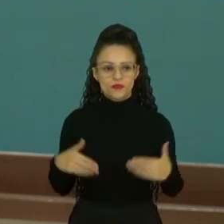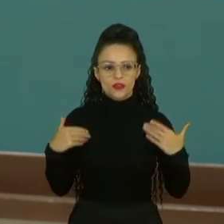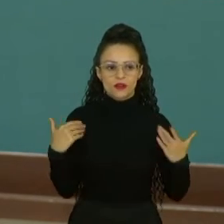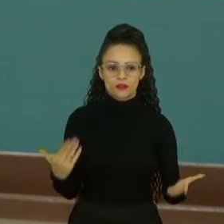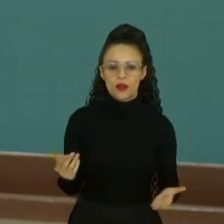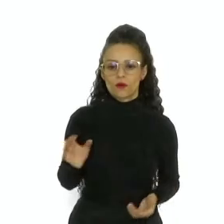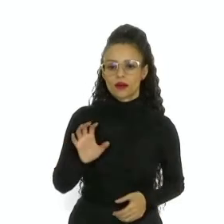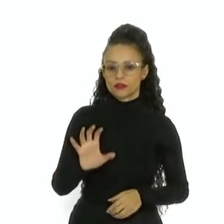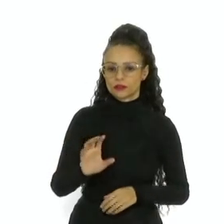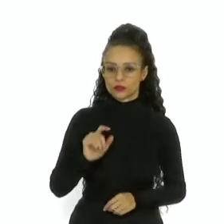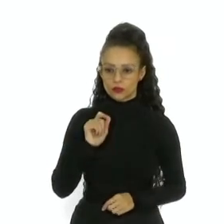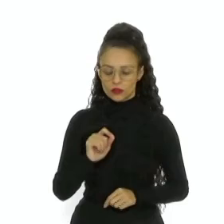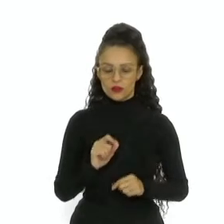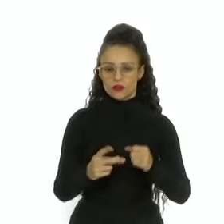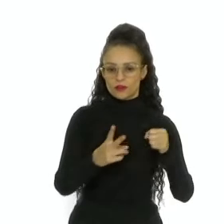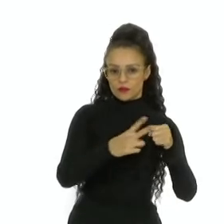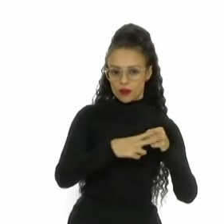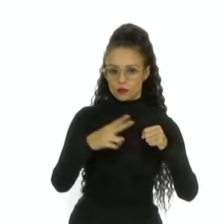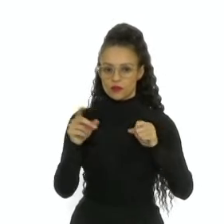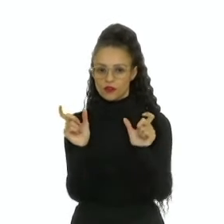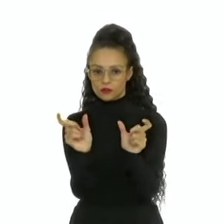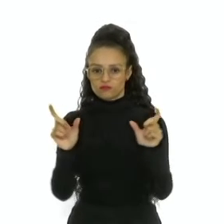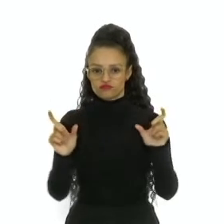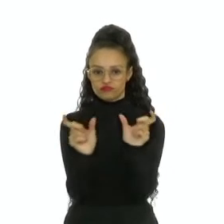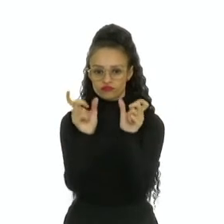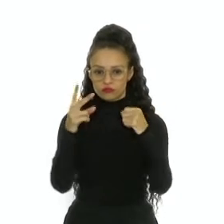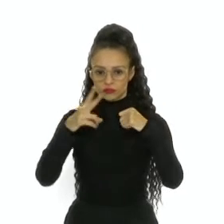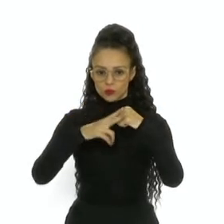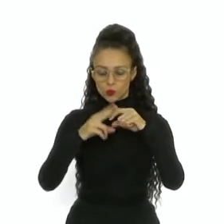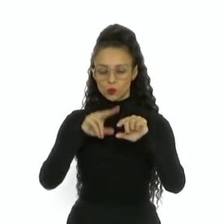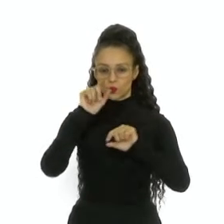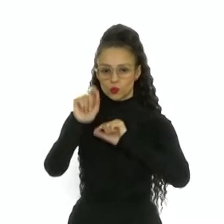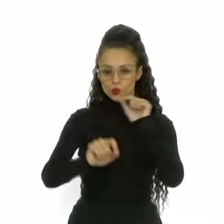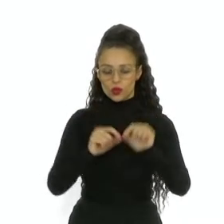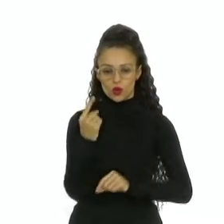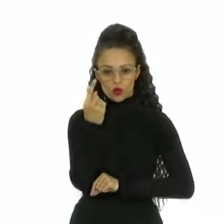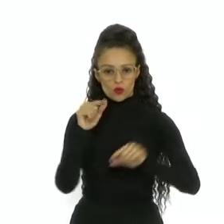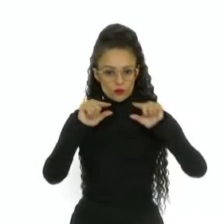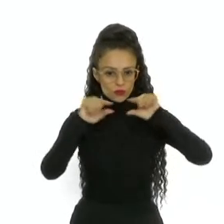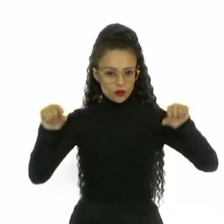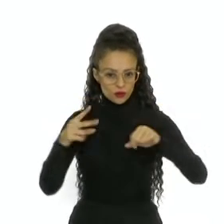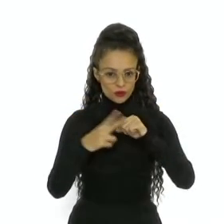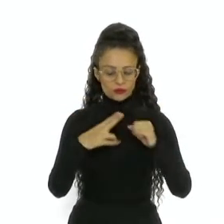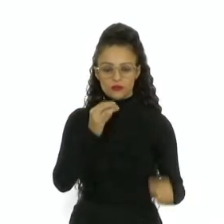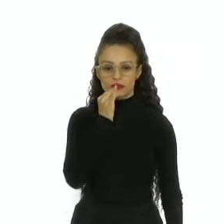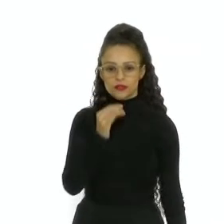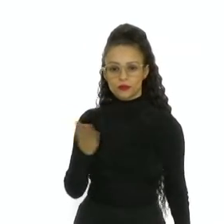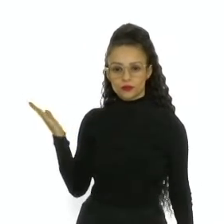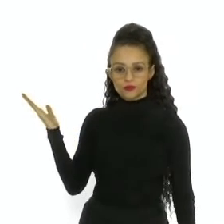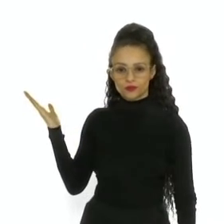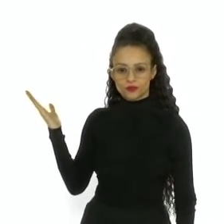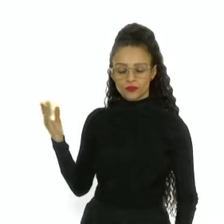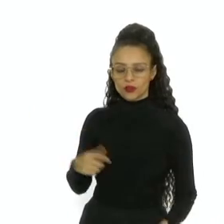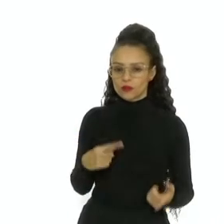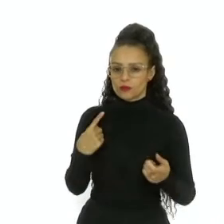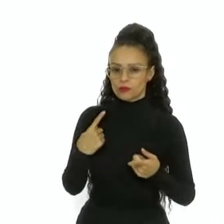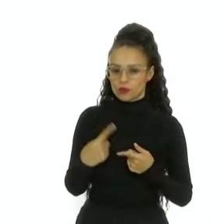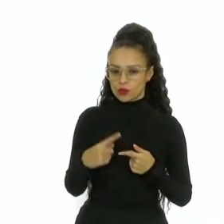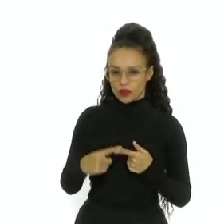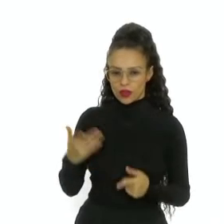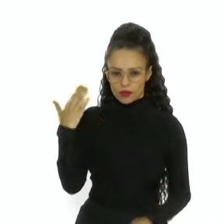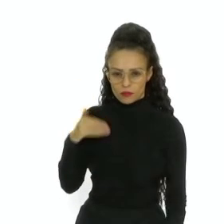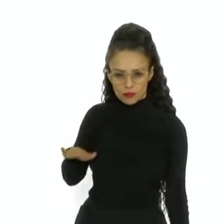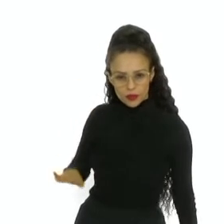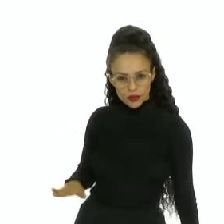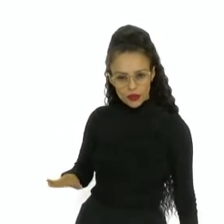dessa forma, para cada verbo ou locução verbal, nós vamos contar apenas uma oração. Olha o exemplo aqui, ó. E porque era